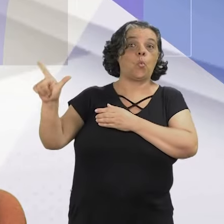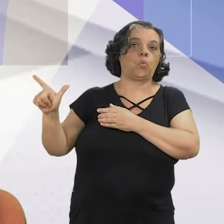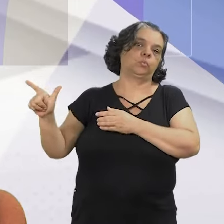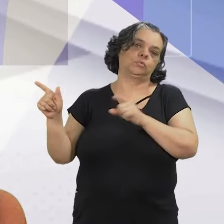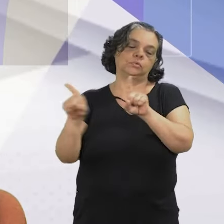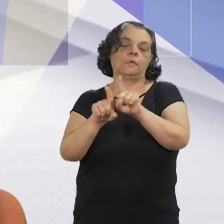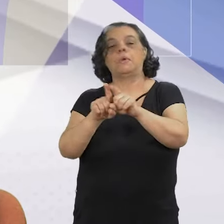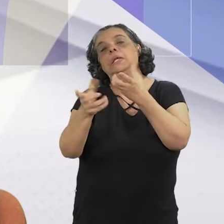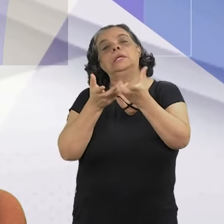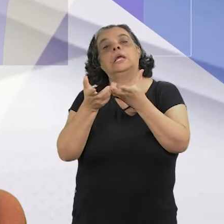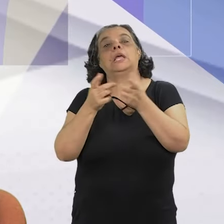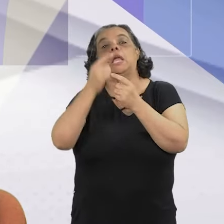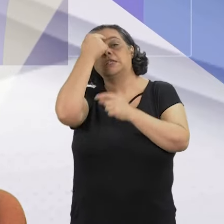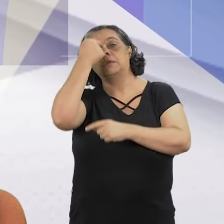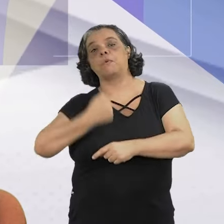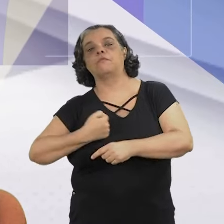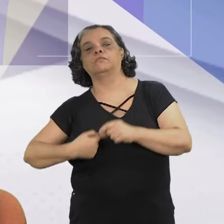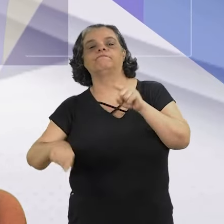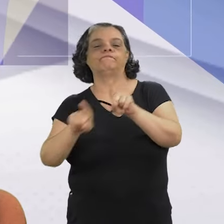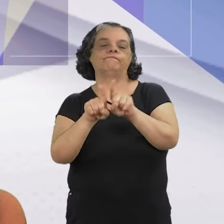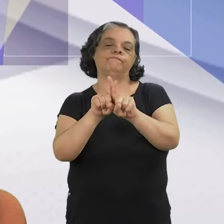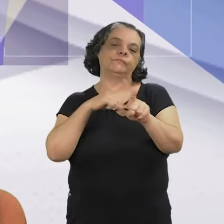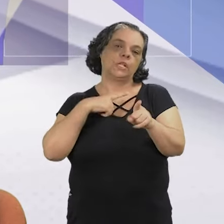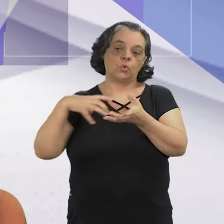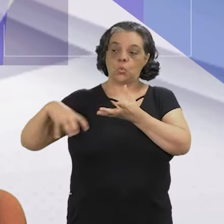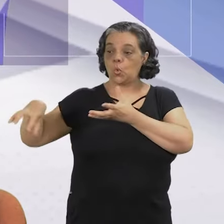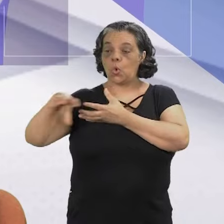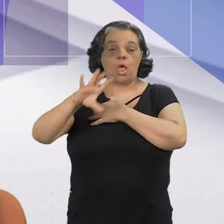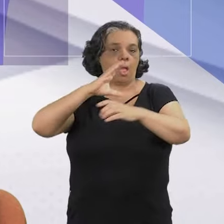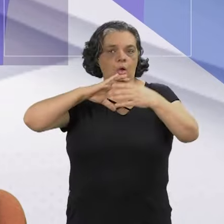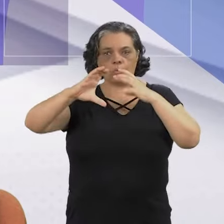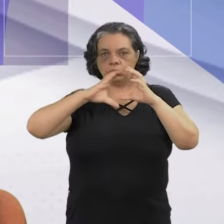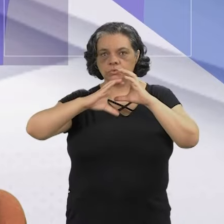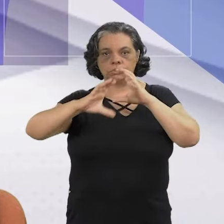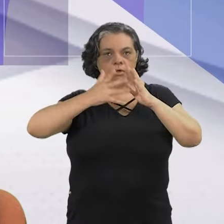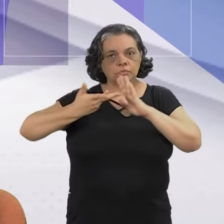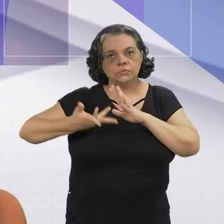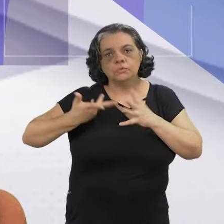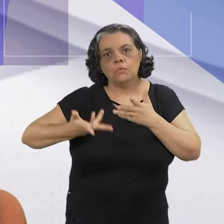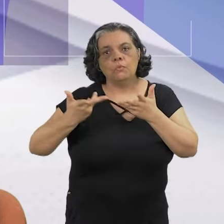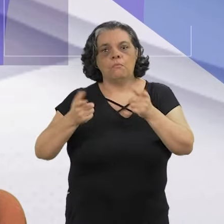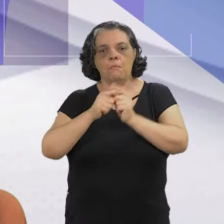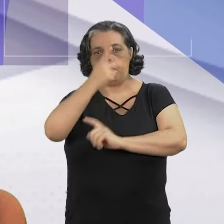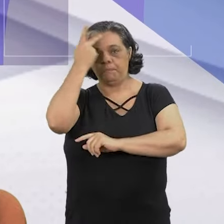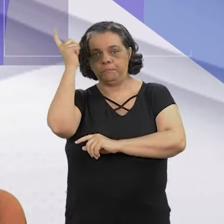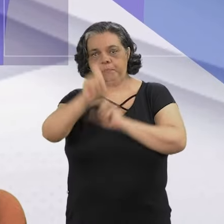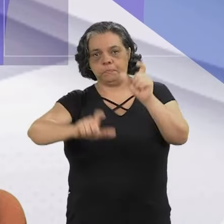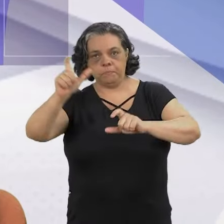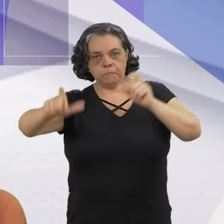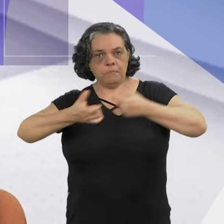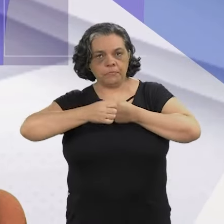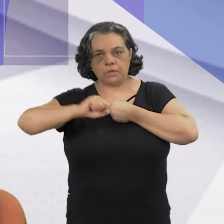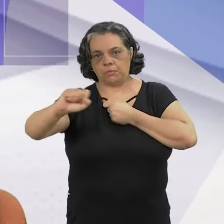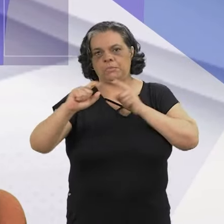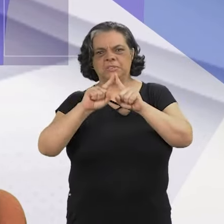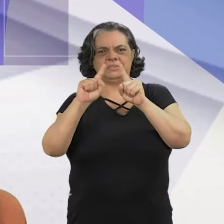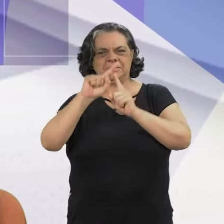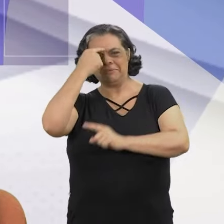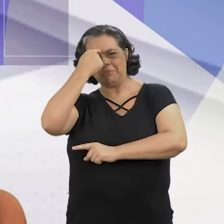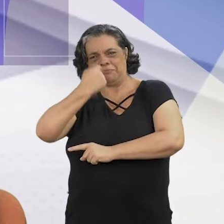eh e a o perfil desses coletivos é a comunicação Popular né é o combate ao